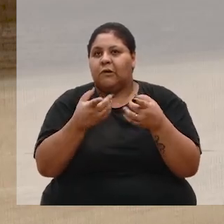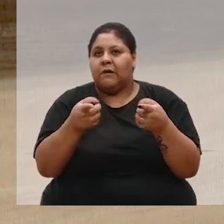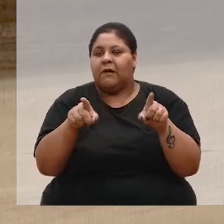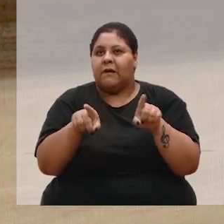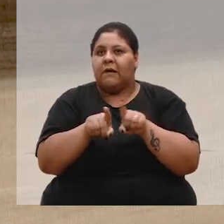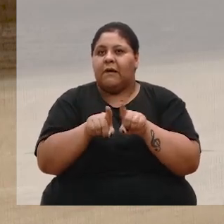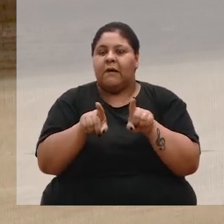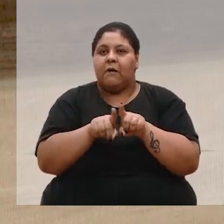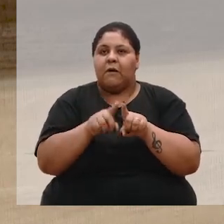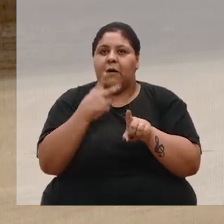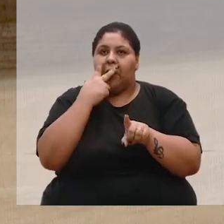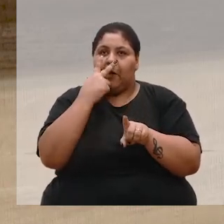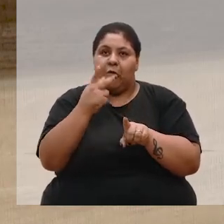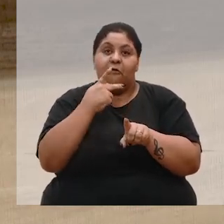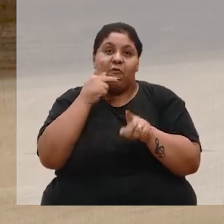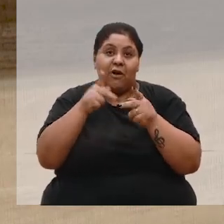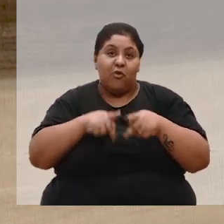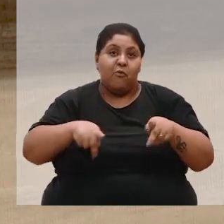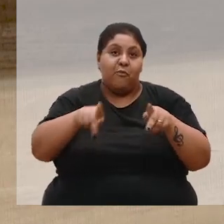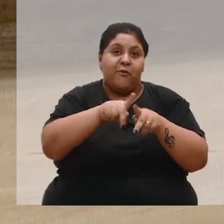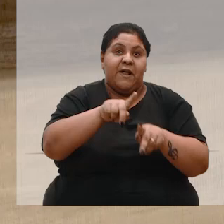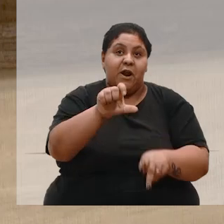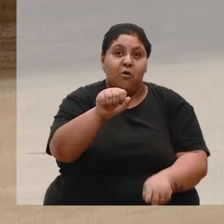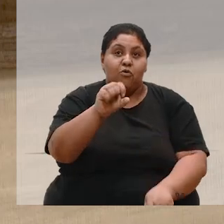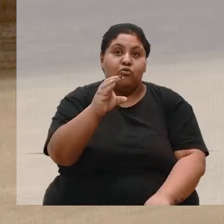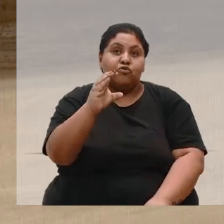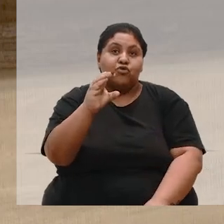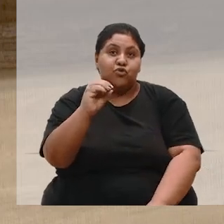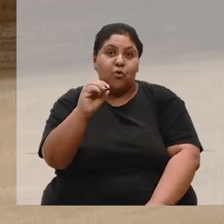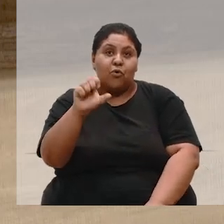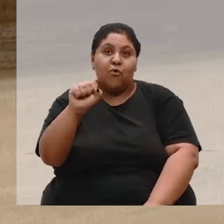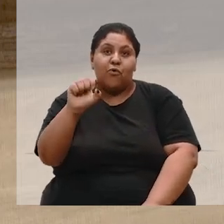estômago aqui, porque nós temos um corte de precipício, quer dizer,